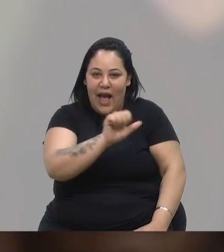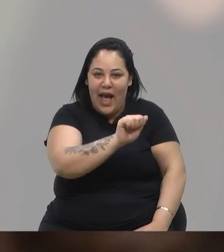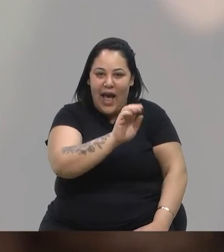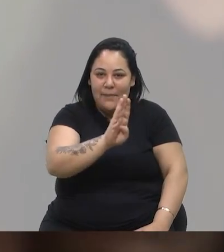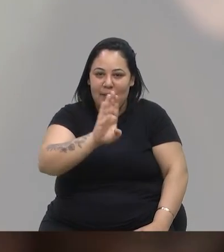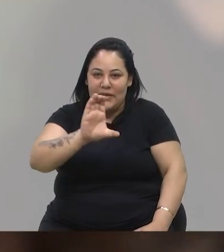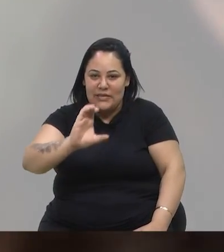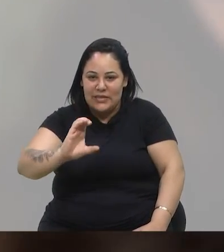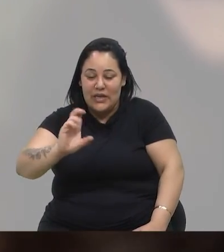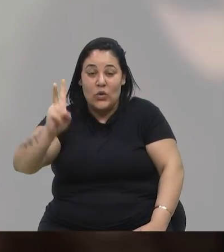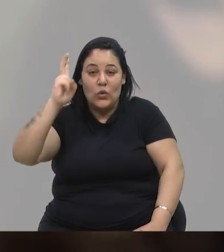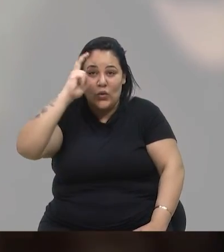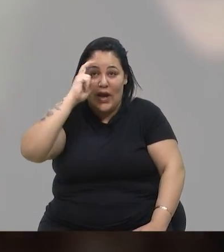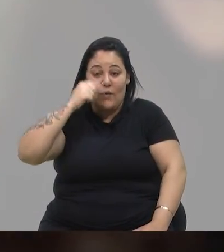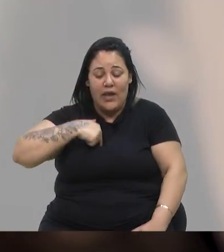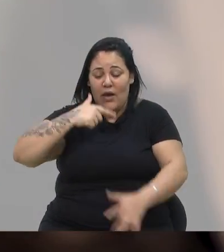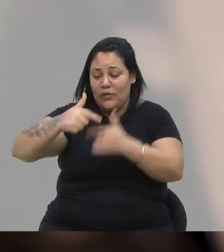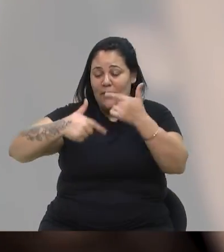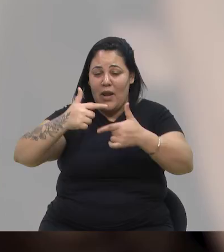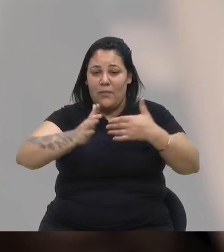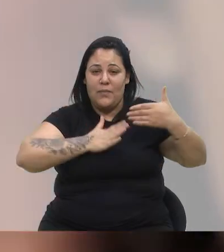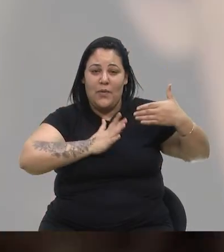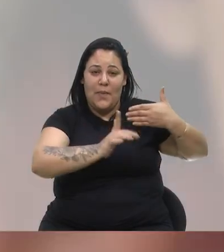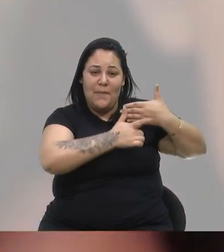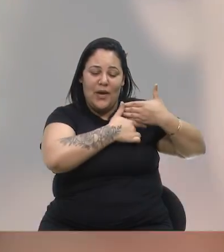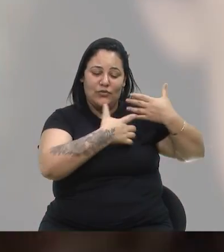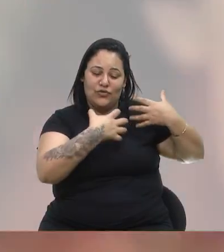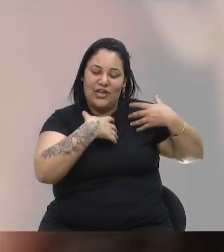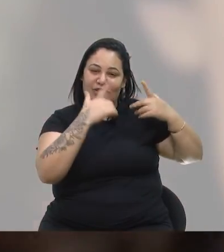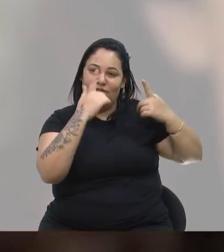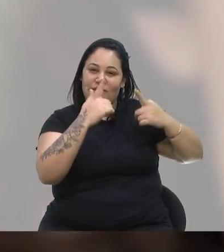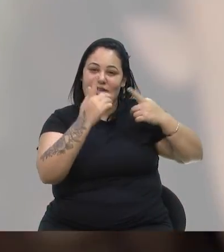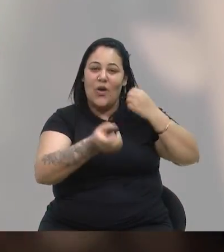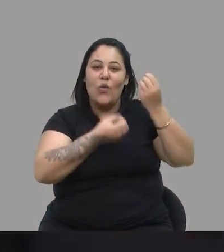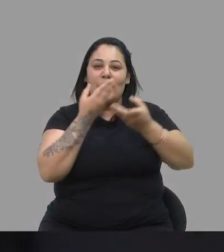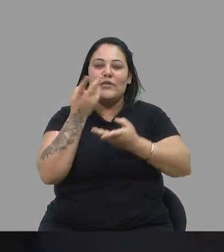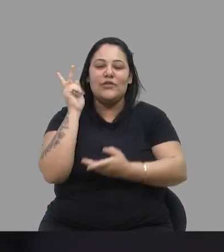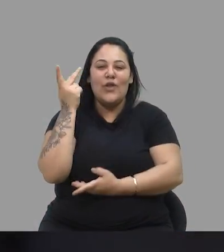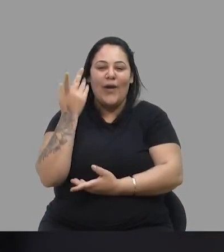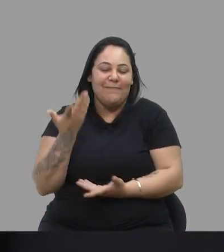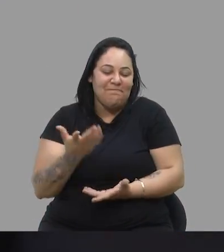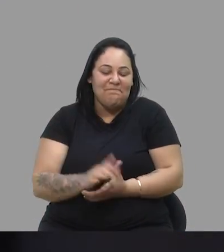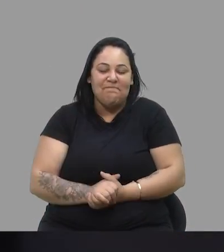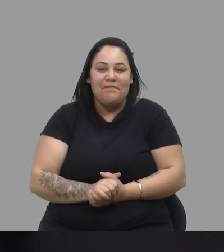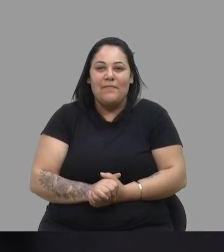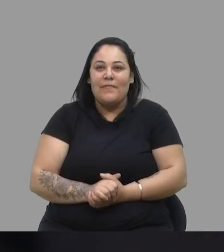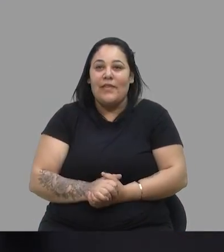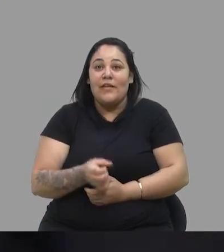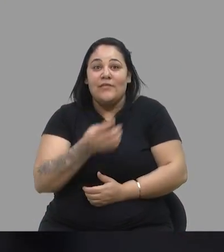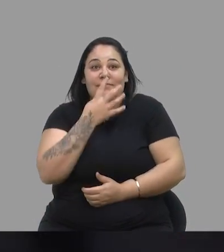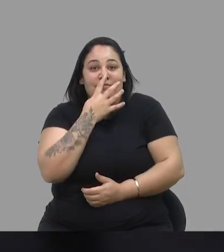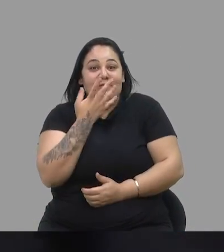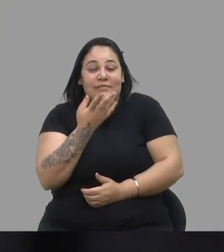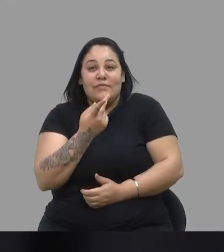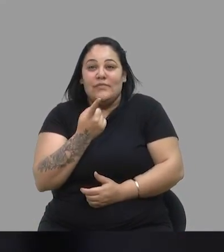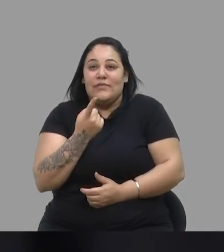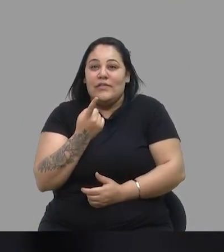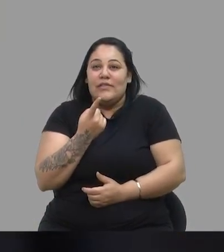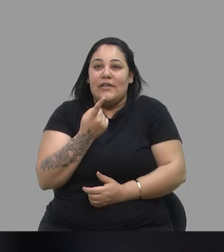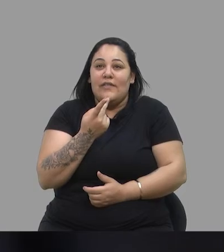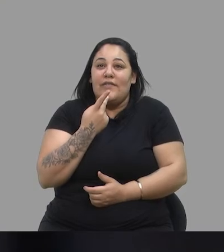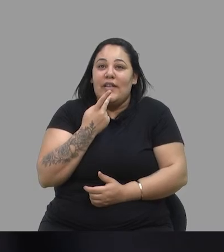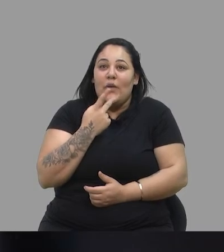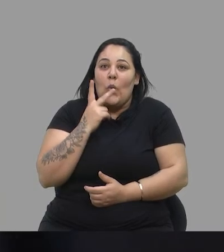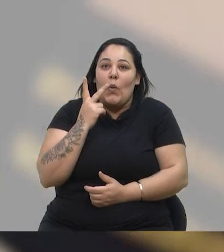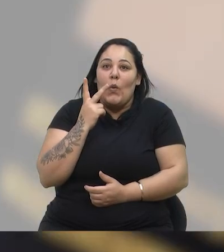no Instagram, no Facebook, Alfabetização Cultural, que é isso que eu trabalho, com alfabetização cultural de uma forma divertida através da contação de histórias.